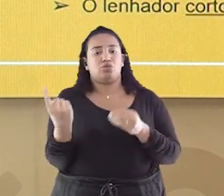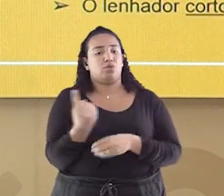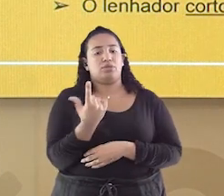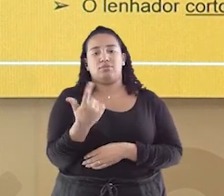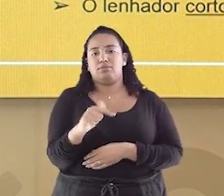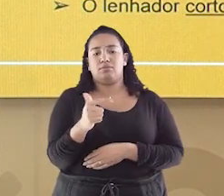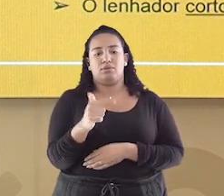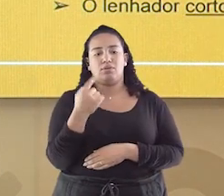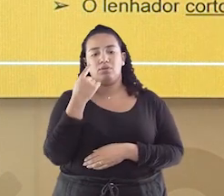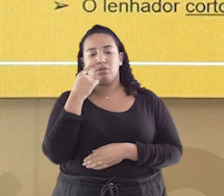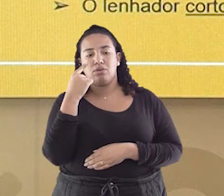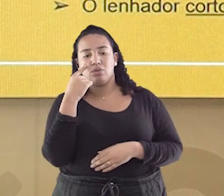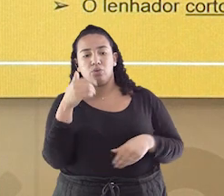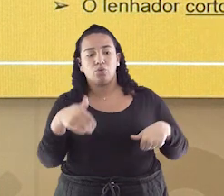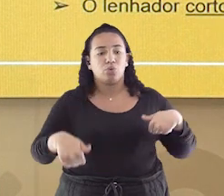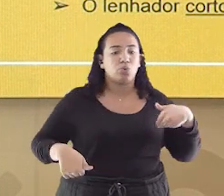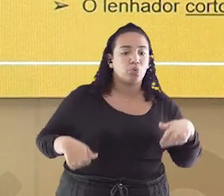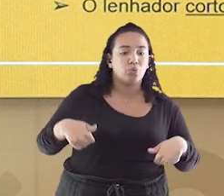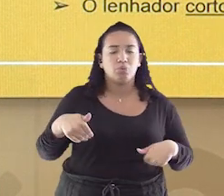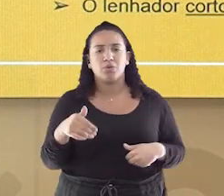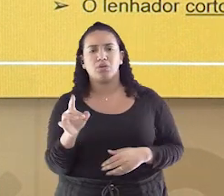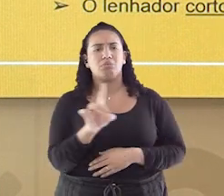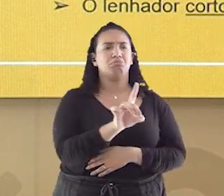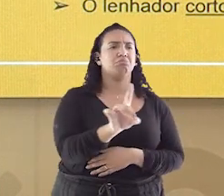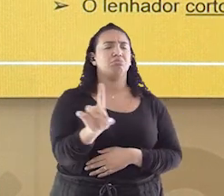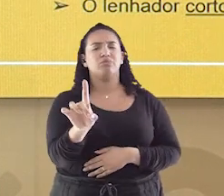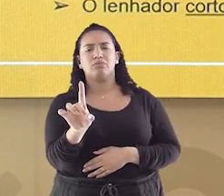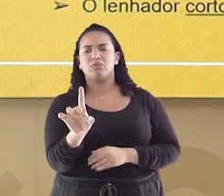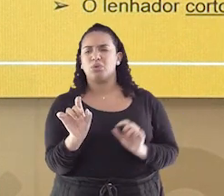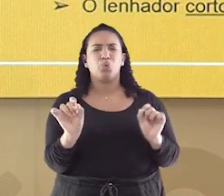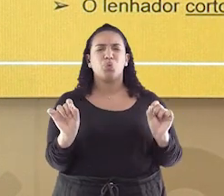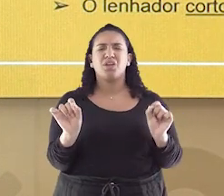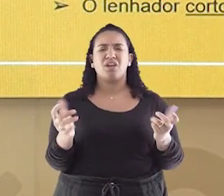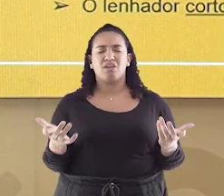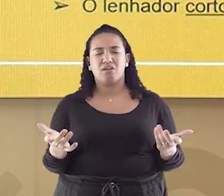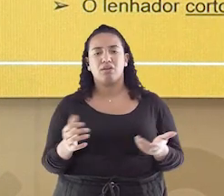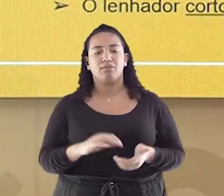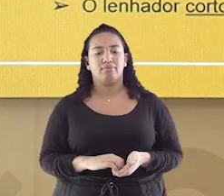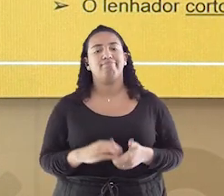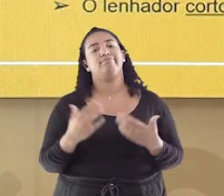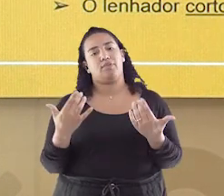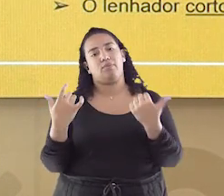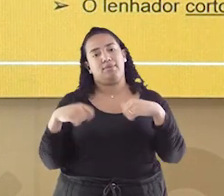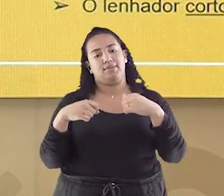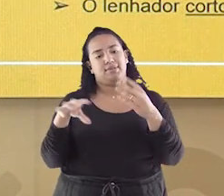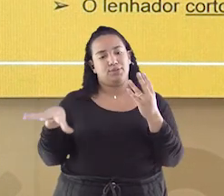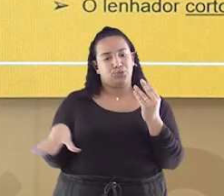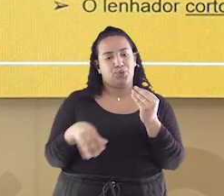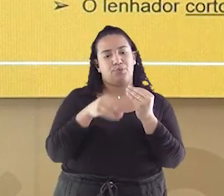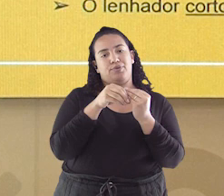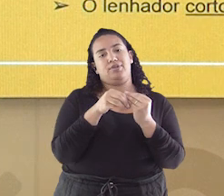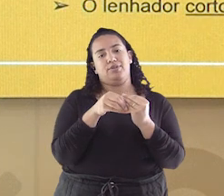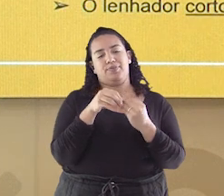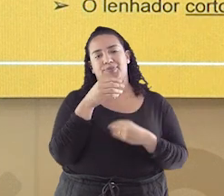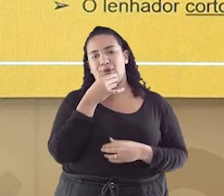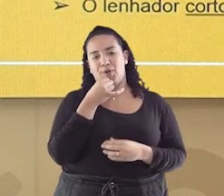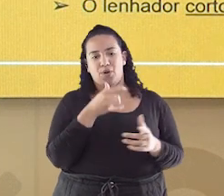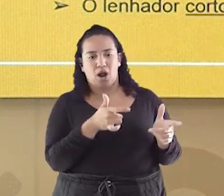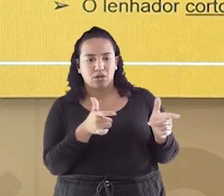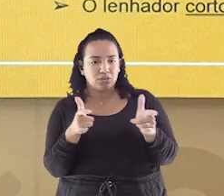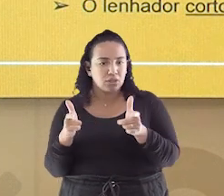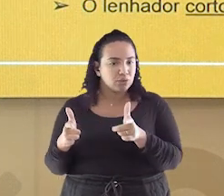O Curupira desorientou. O lenhador cortou. O quê? Por isso, precisamos dos objetos,